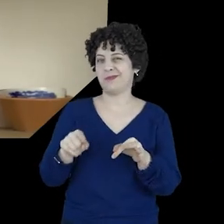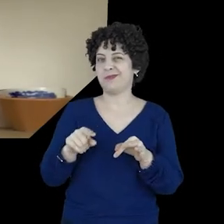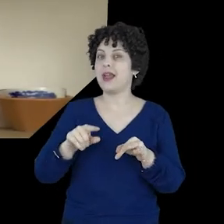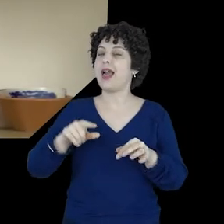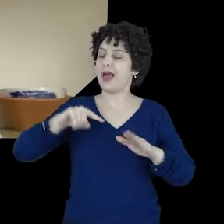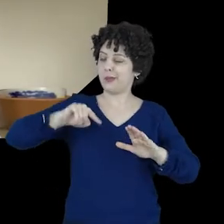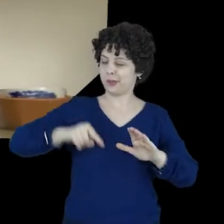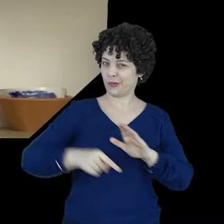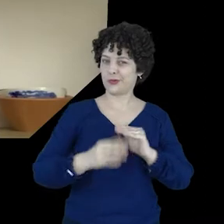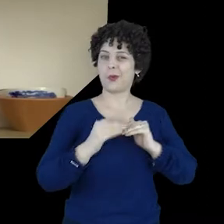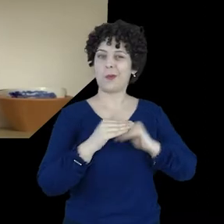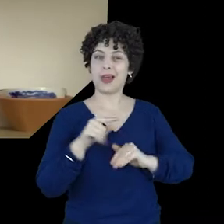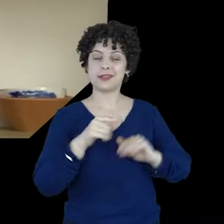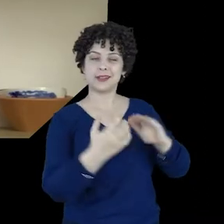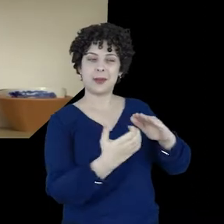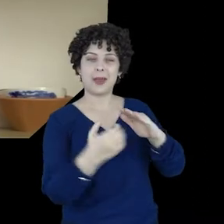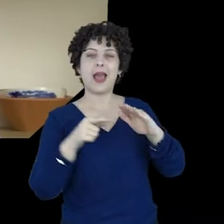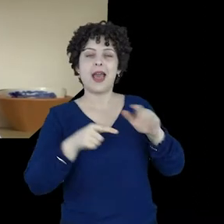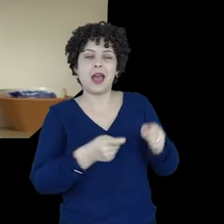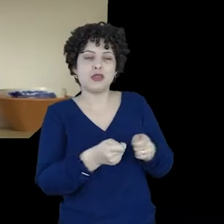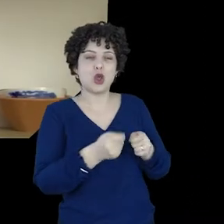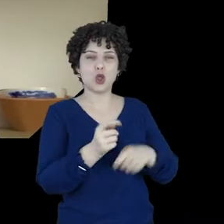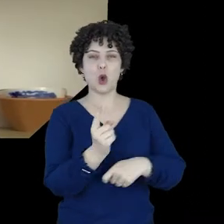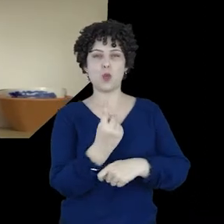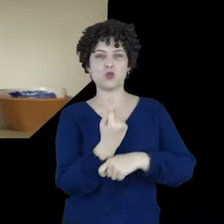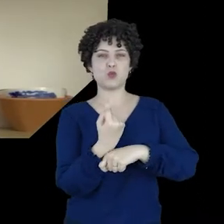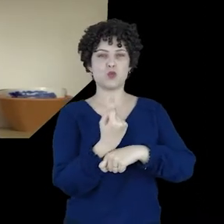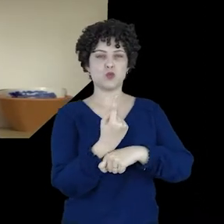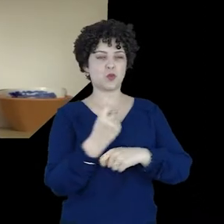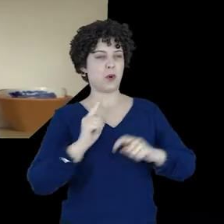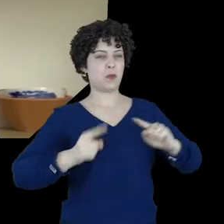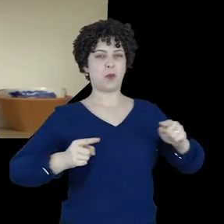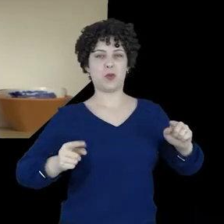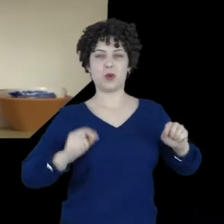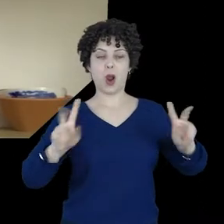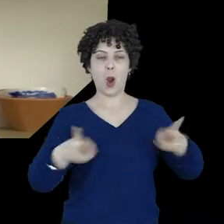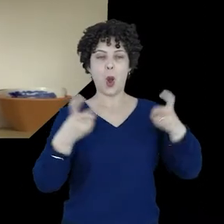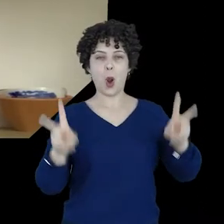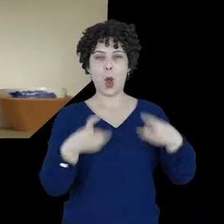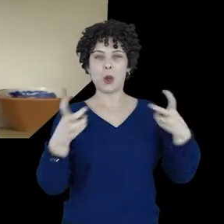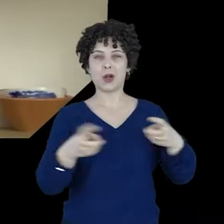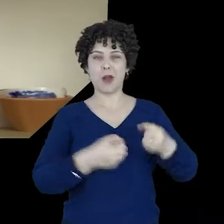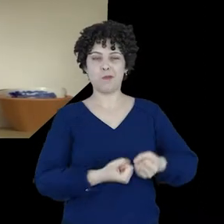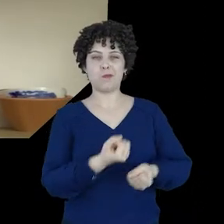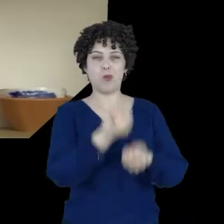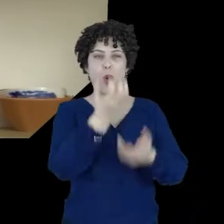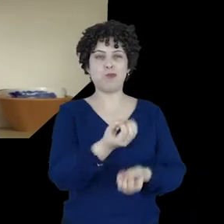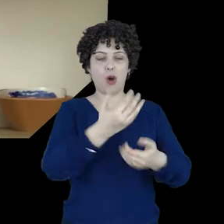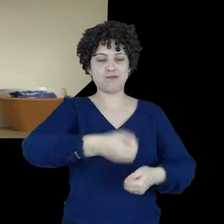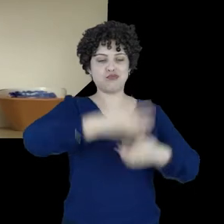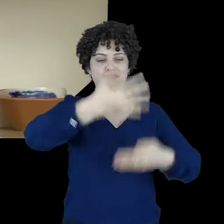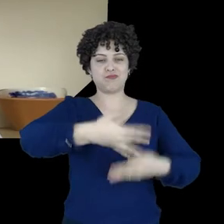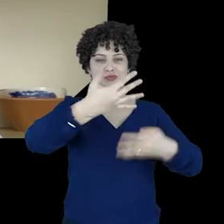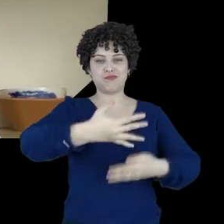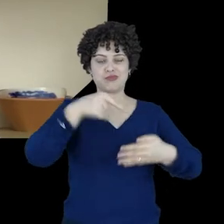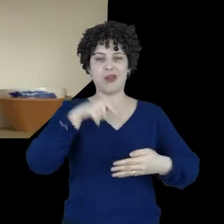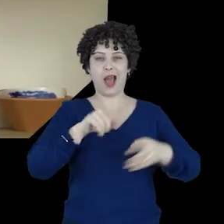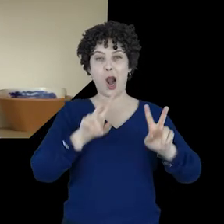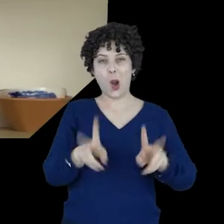mais adequado dizer que essas empresas são monopólios que se formaram por possuir e lucrar com big data.